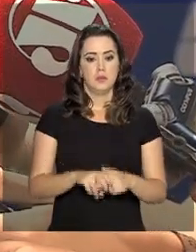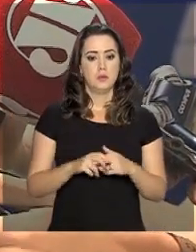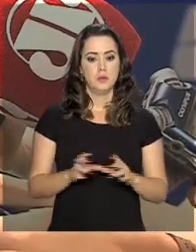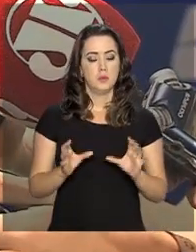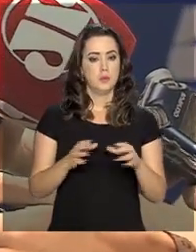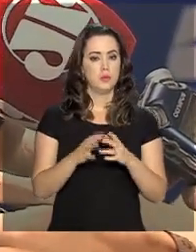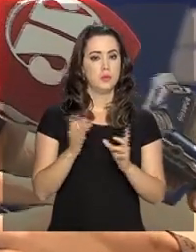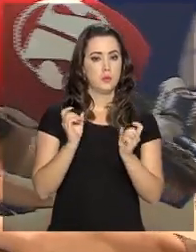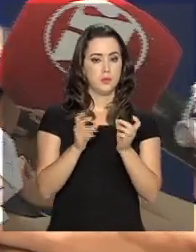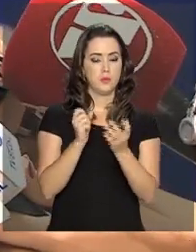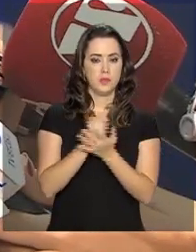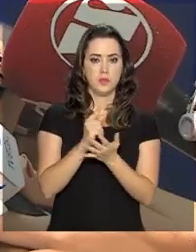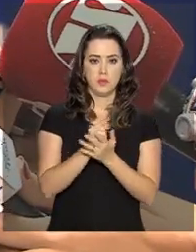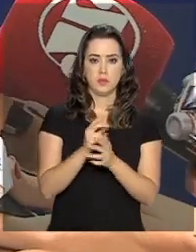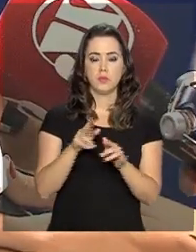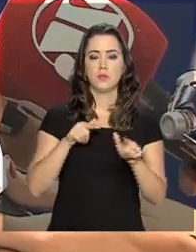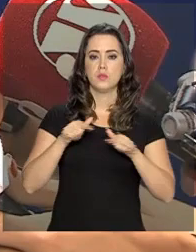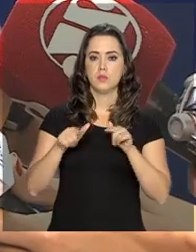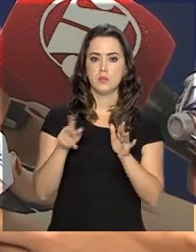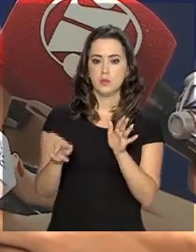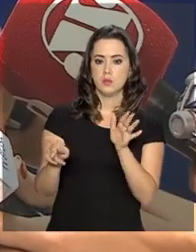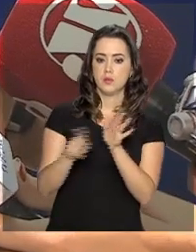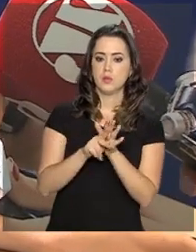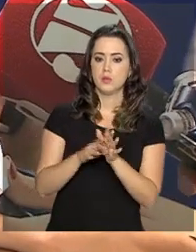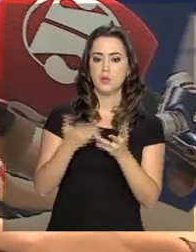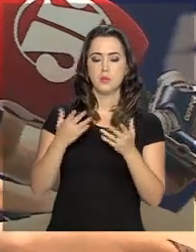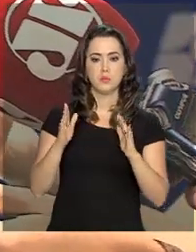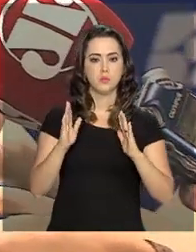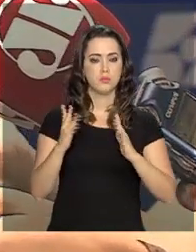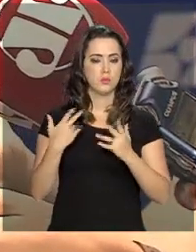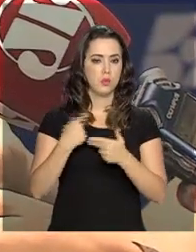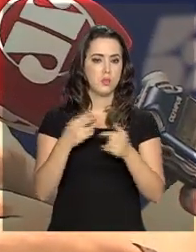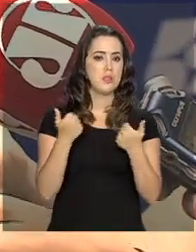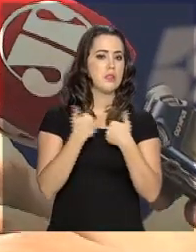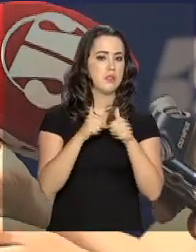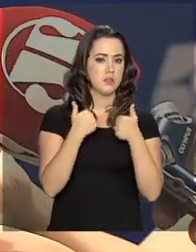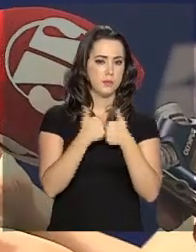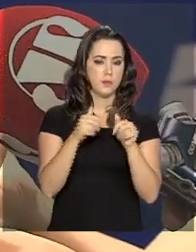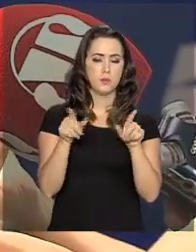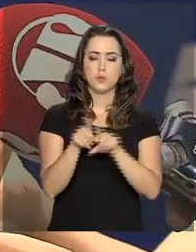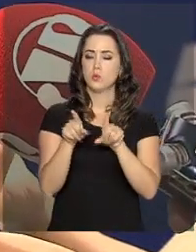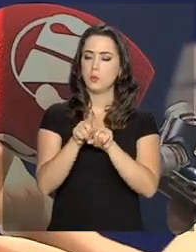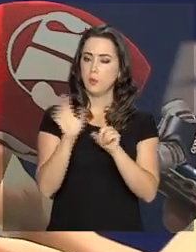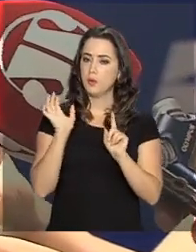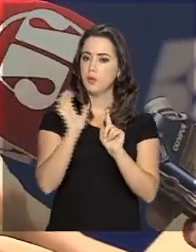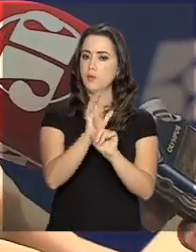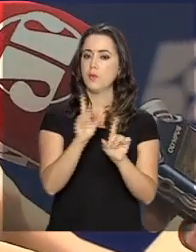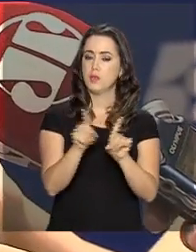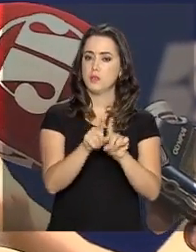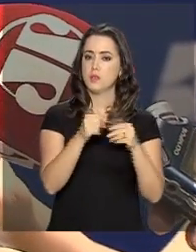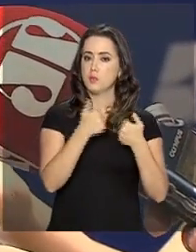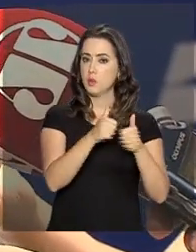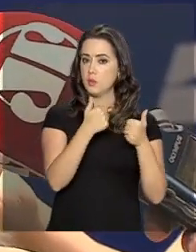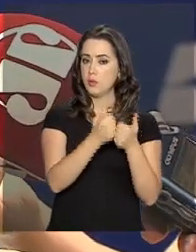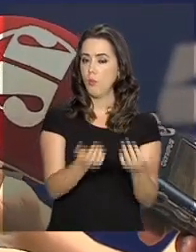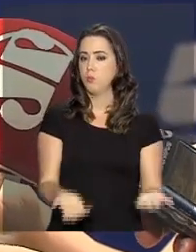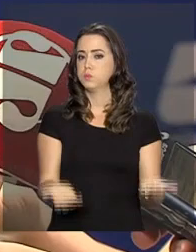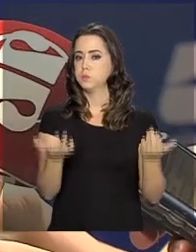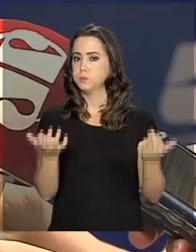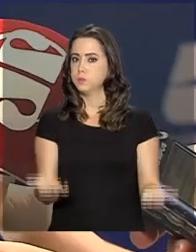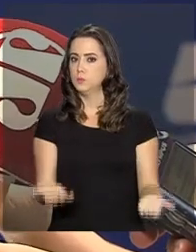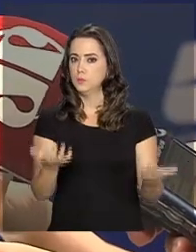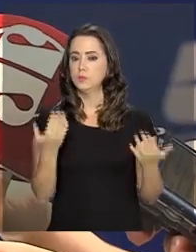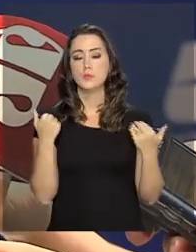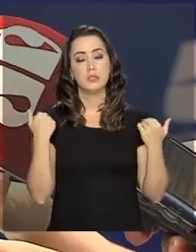do comércio, atividades imobiliárias e principalmente o transporte, influenciado muito pelo transporte de carga, e